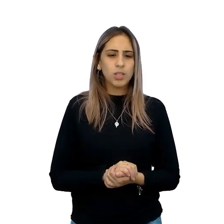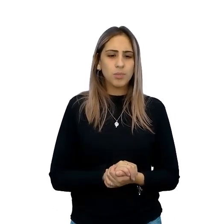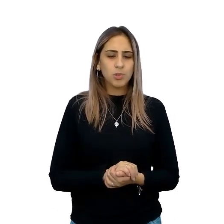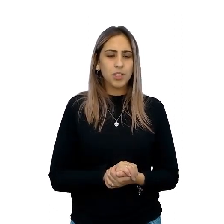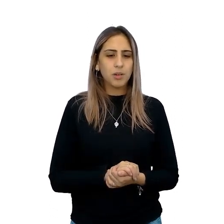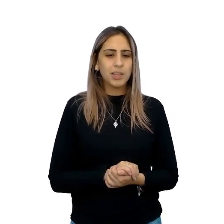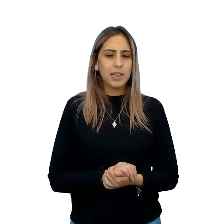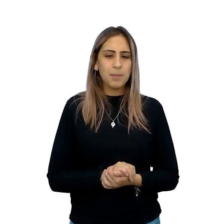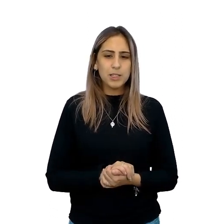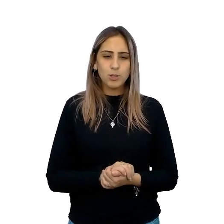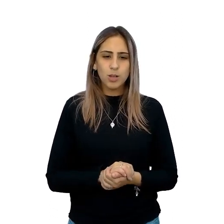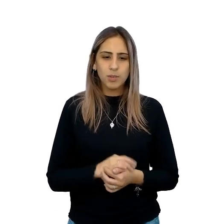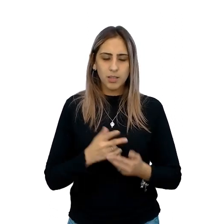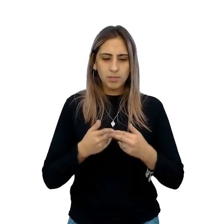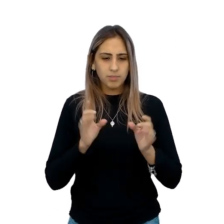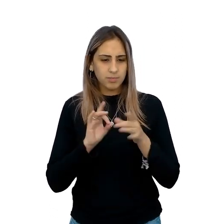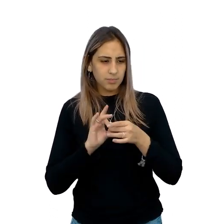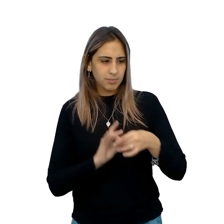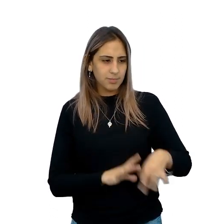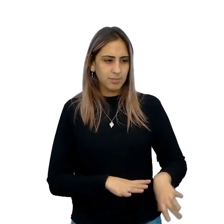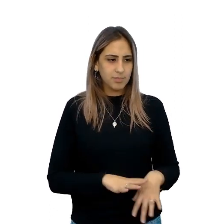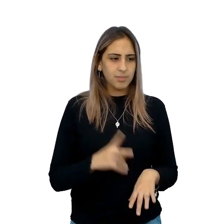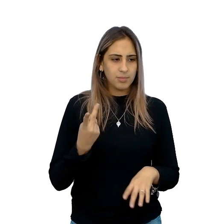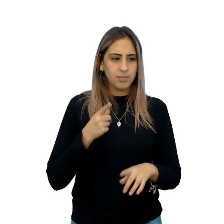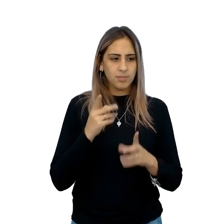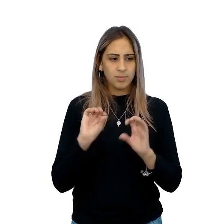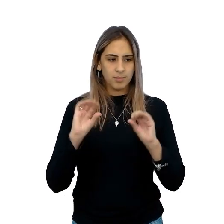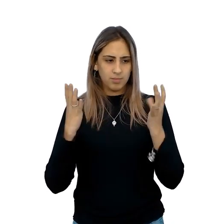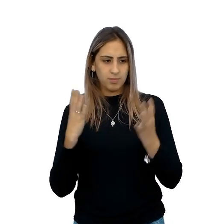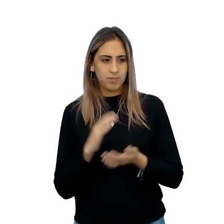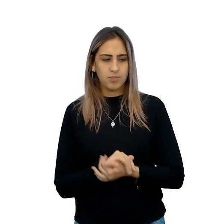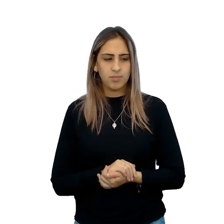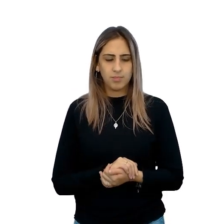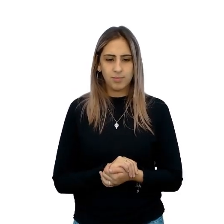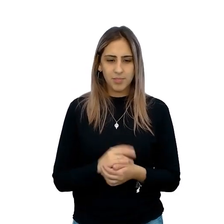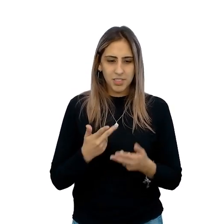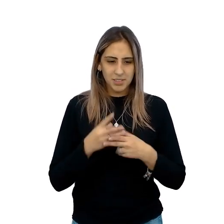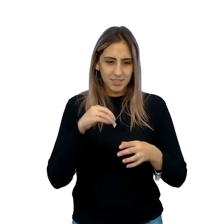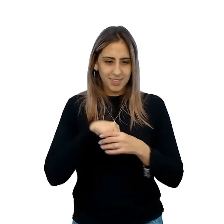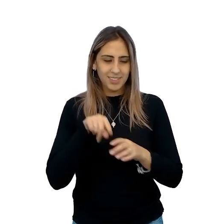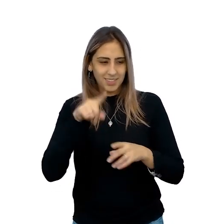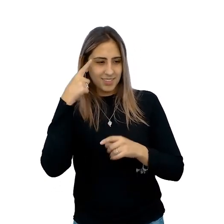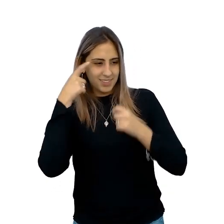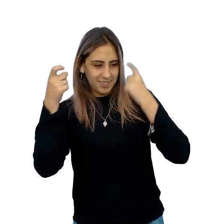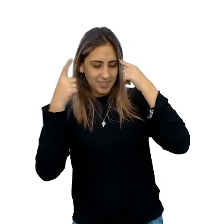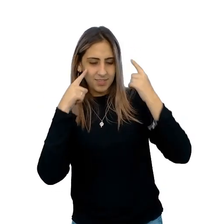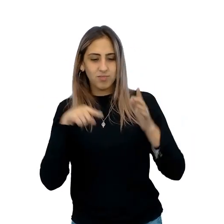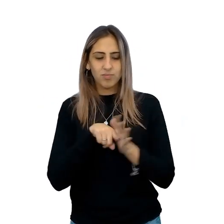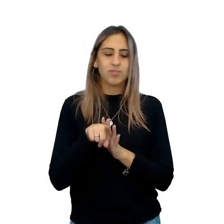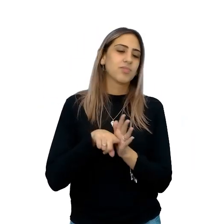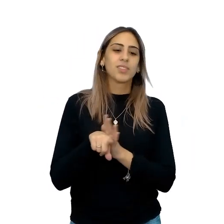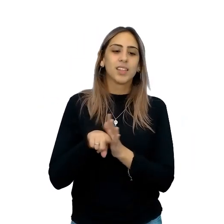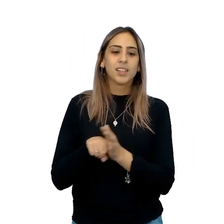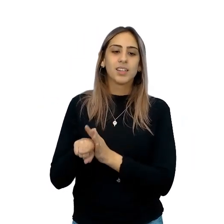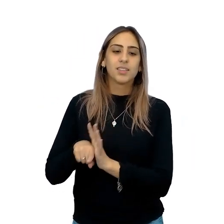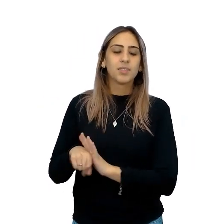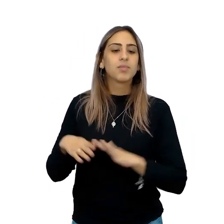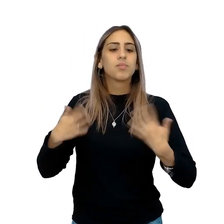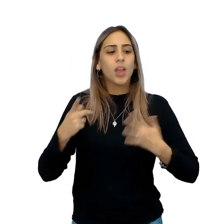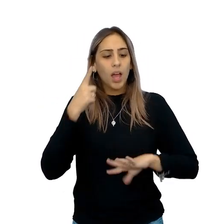para buscar chegar em alguma solução, tá bem? Essa é a ideia do ensino por investigação, tá?